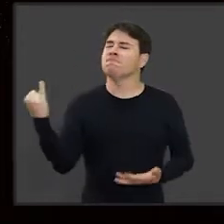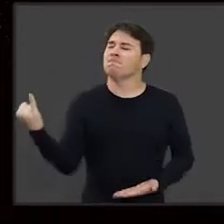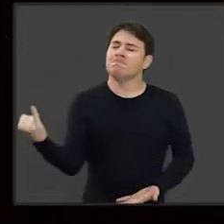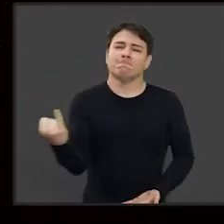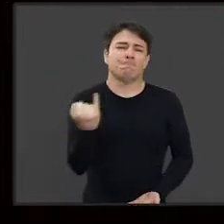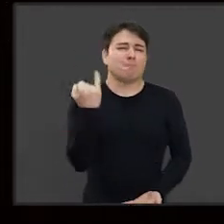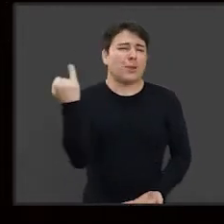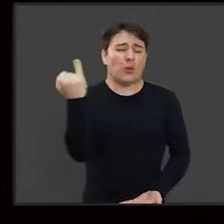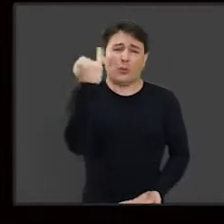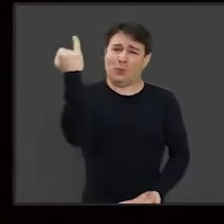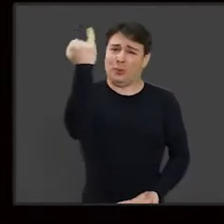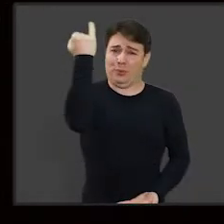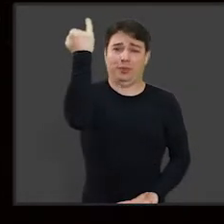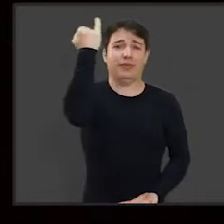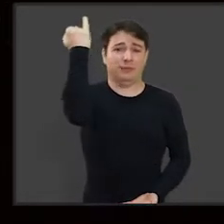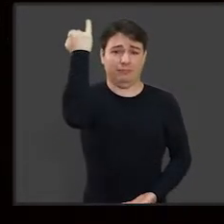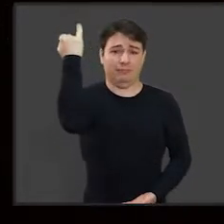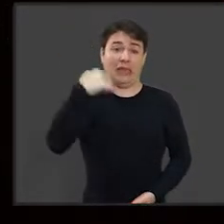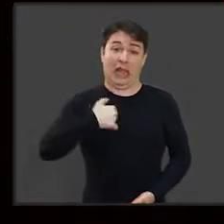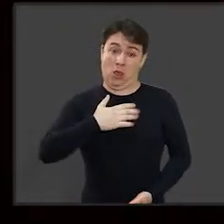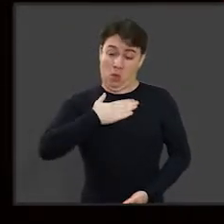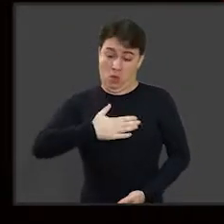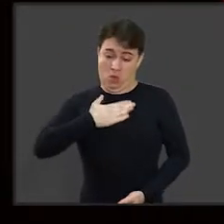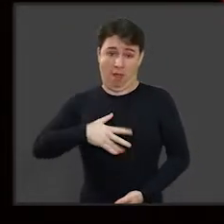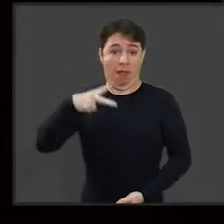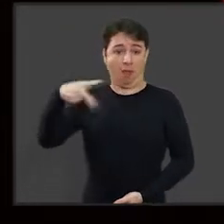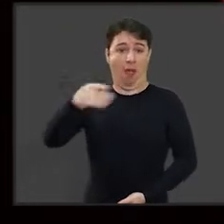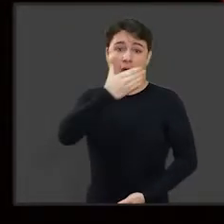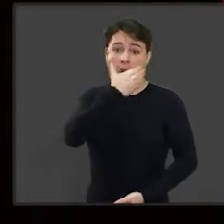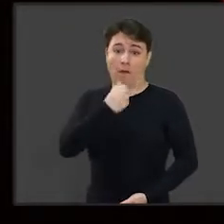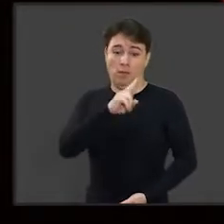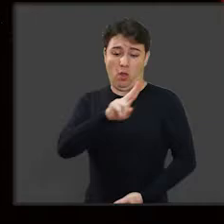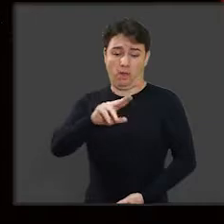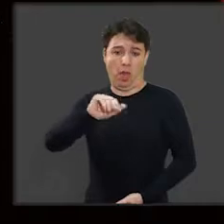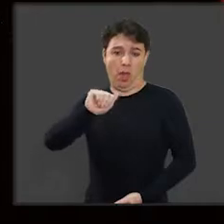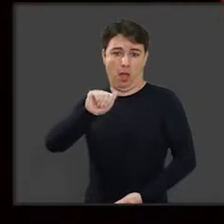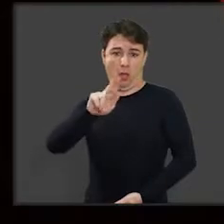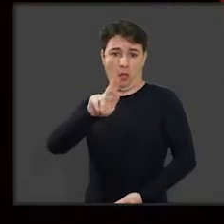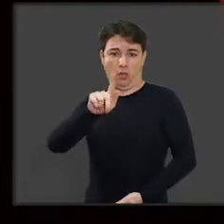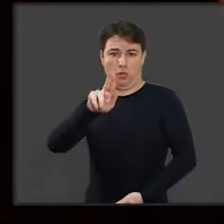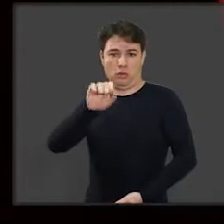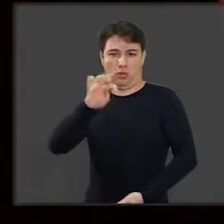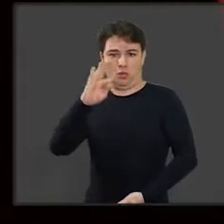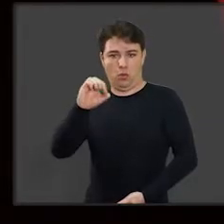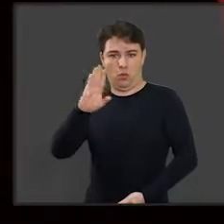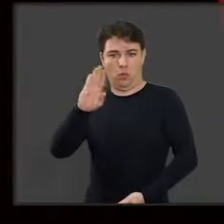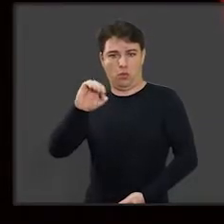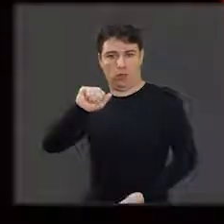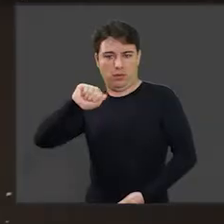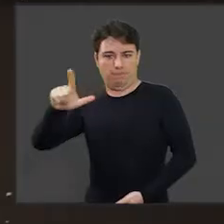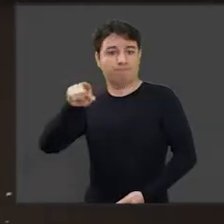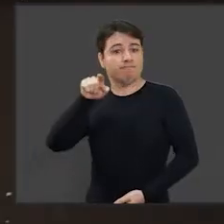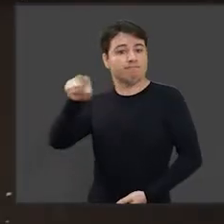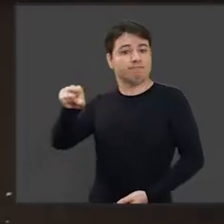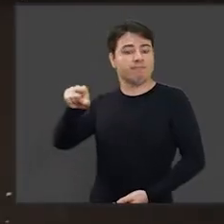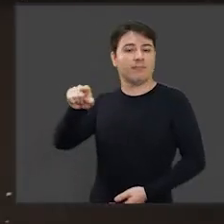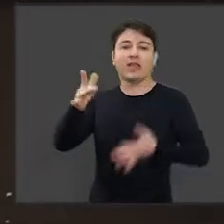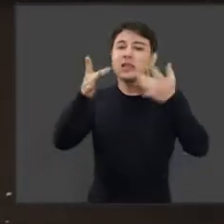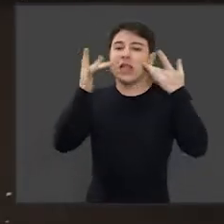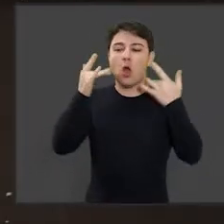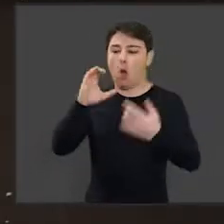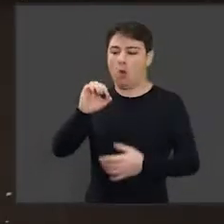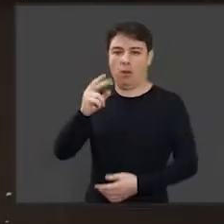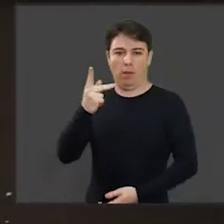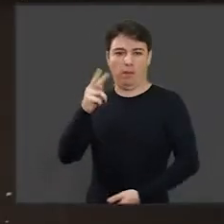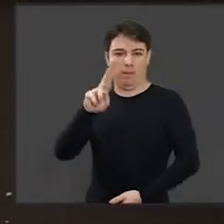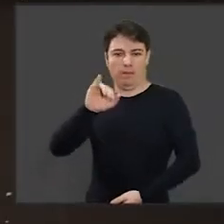Teatro é essencial. Eu gosto muito do Augusto Boal, que é o criador do Teatro